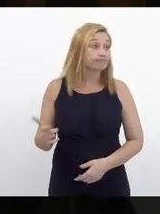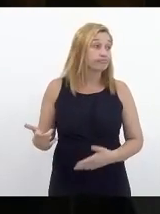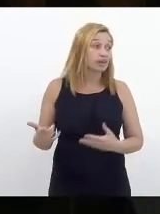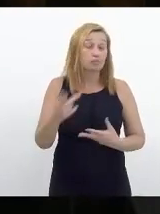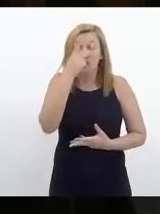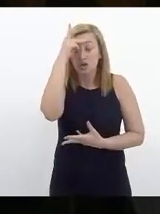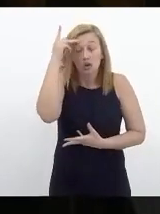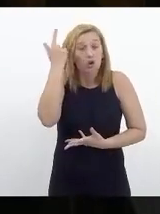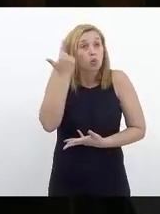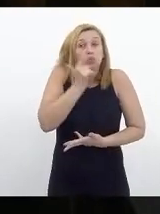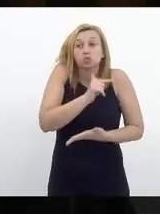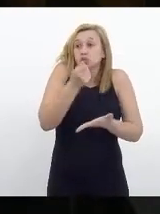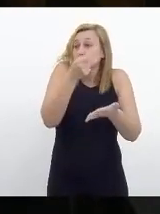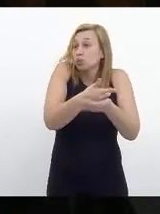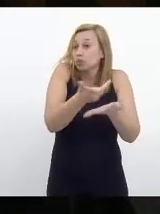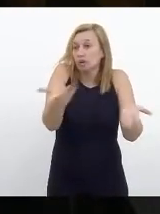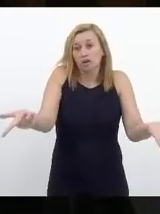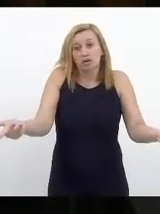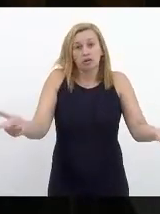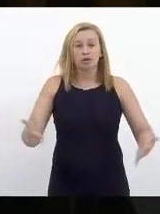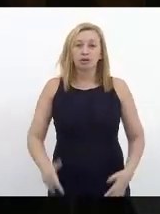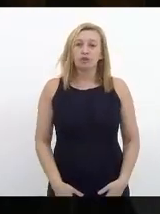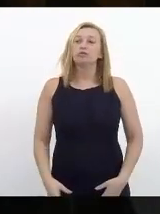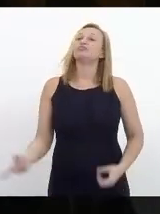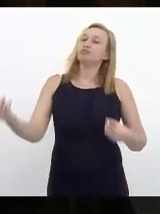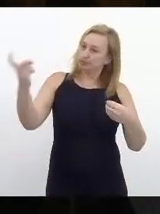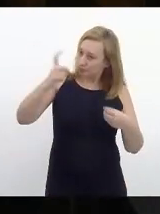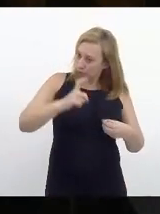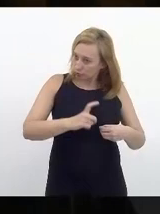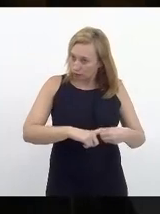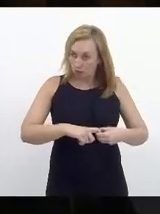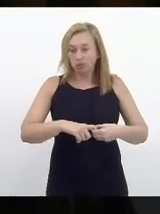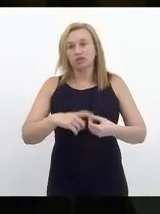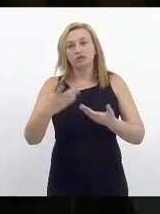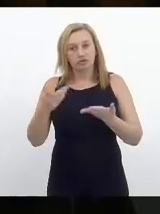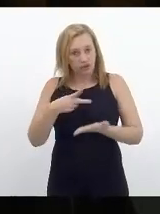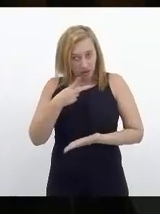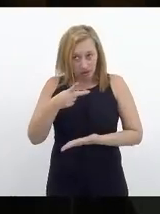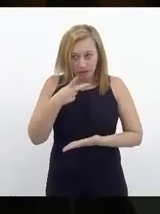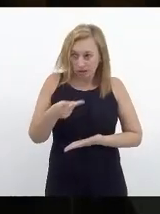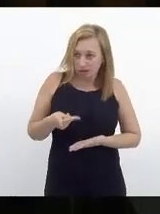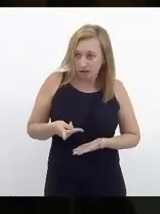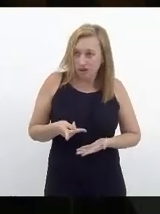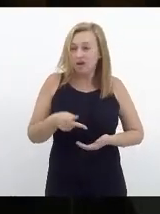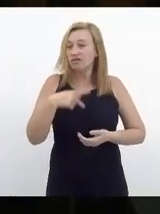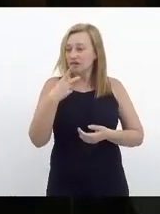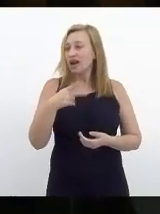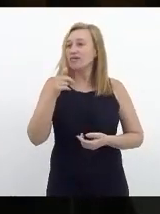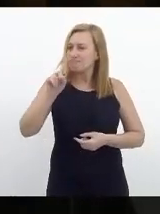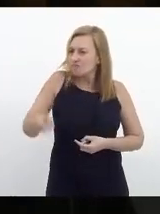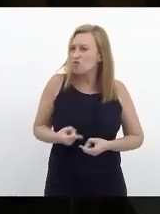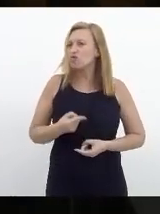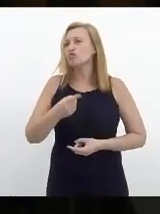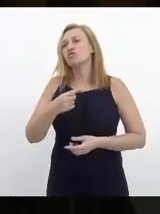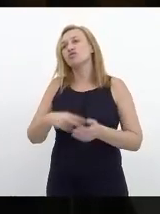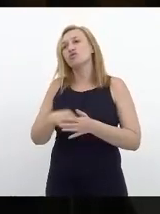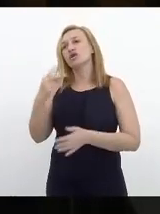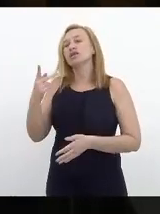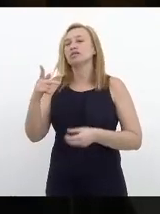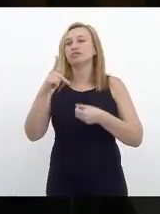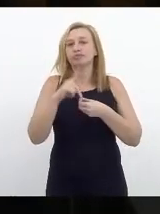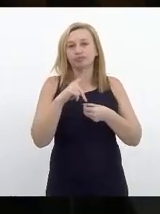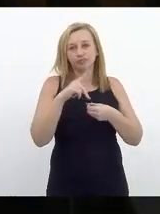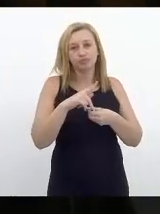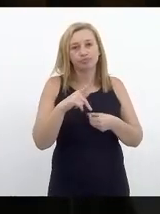aguente isso. E volto a dizer, nem que eu tenha que falar mil vezes, a